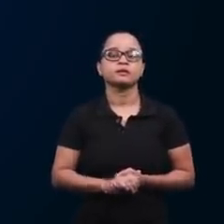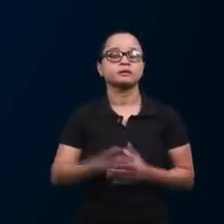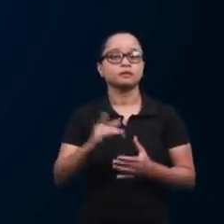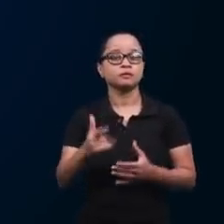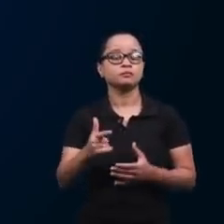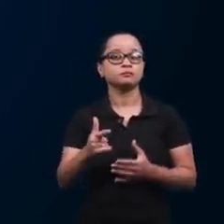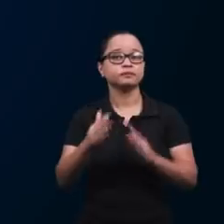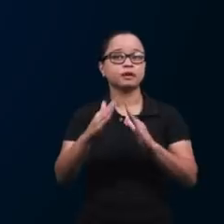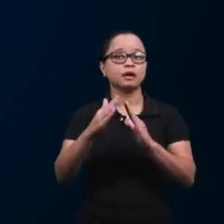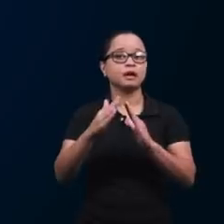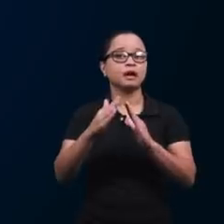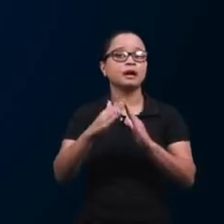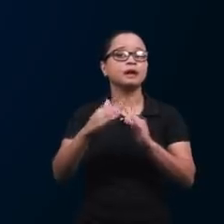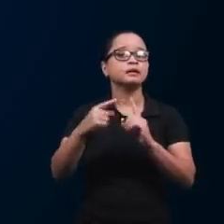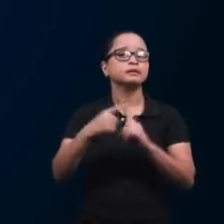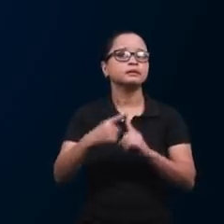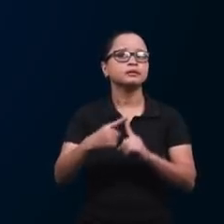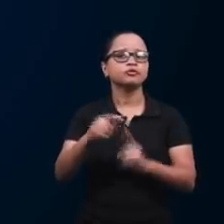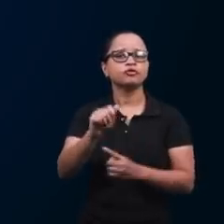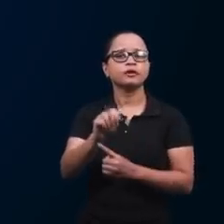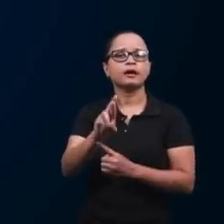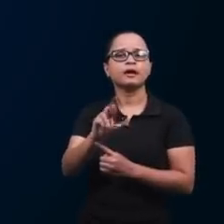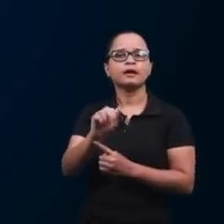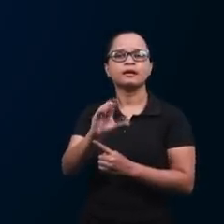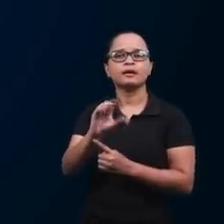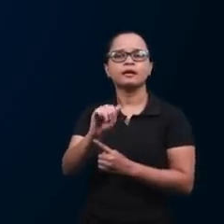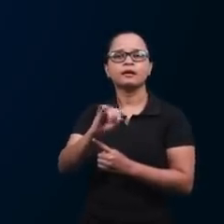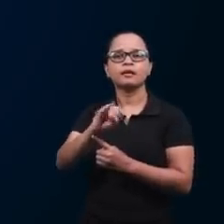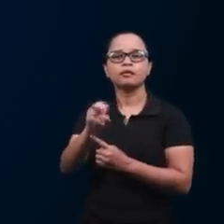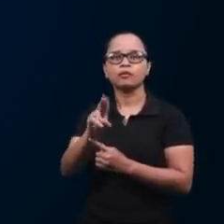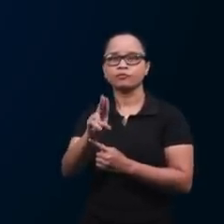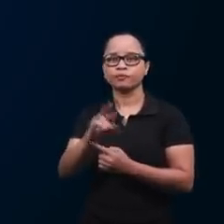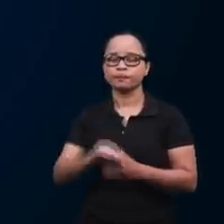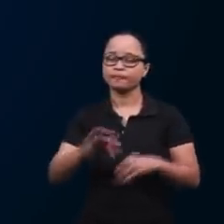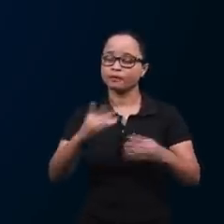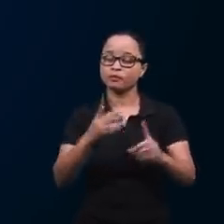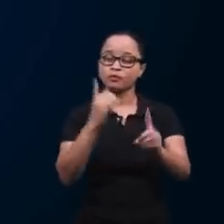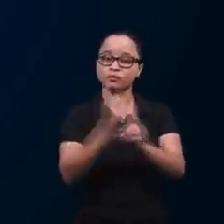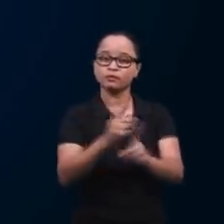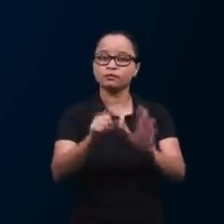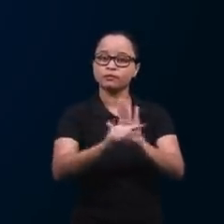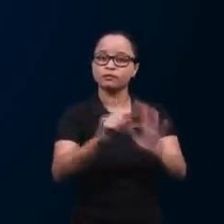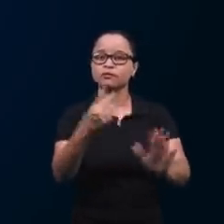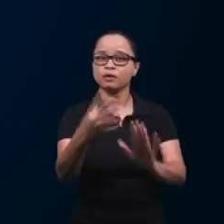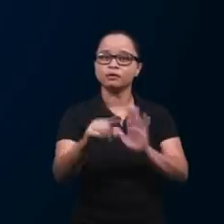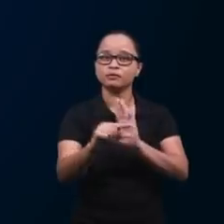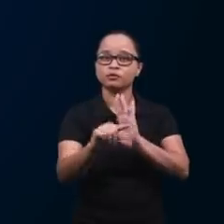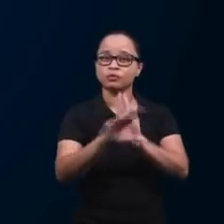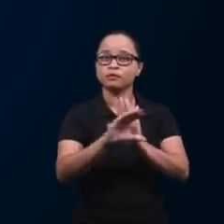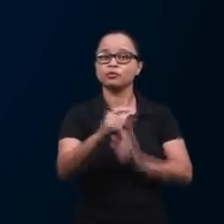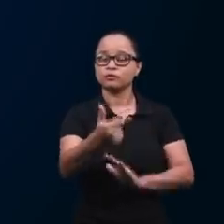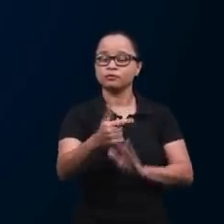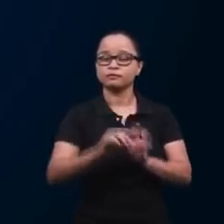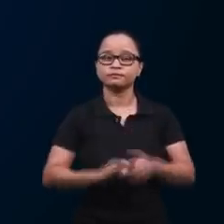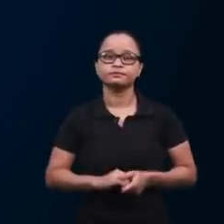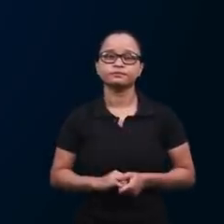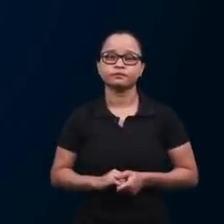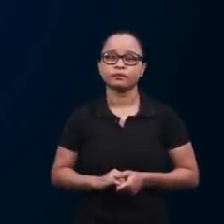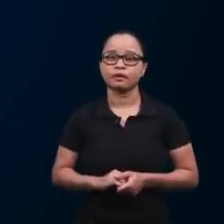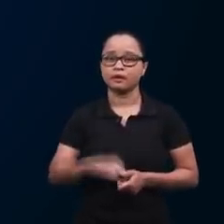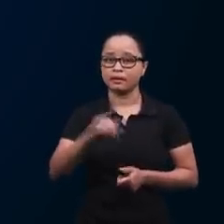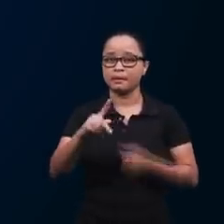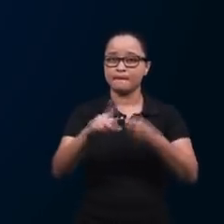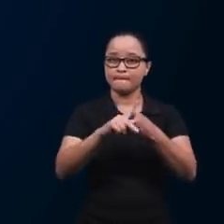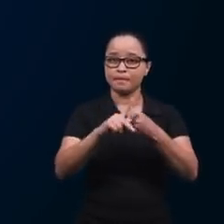Higienópolis em resposta à pergunta um encontramos um verso 4 do capítulo 2 da primeira epístola